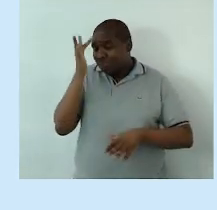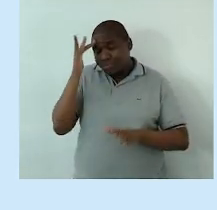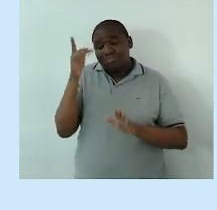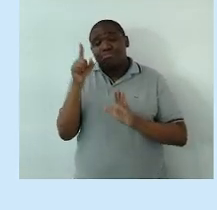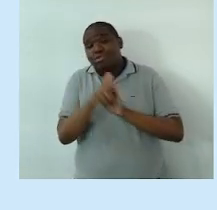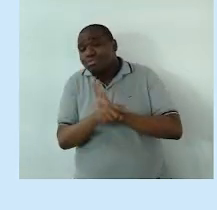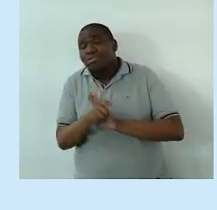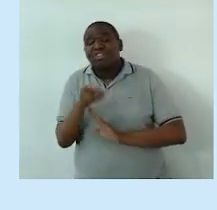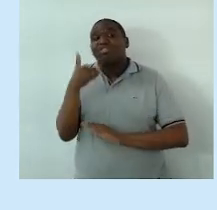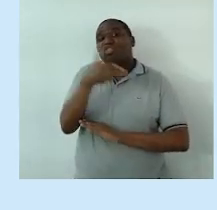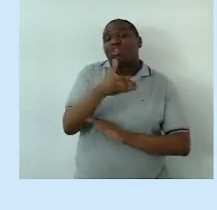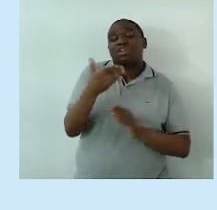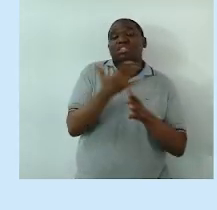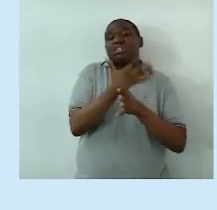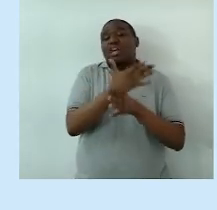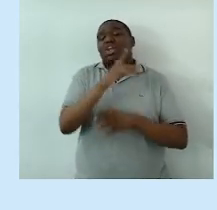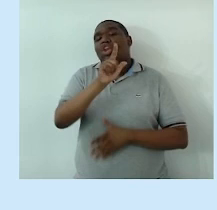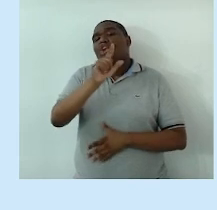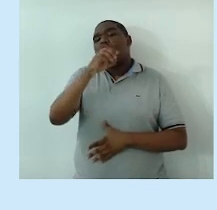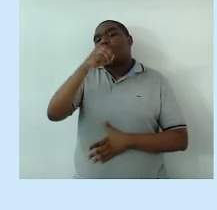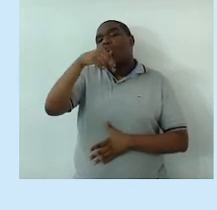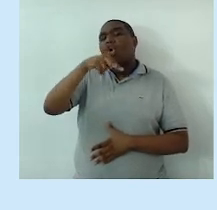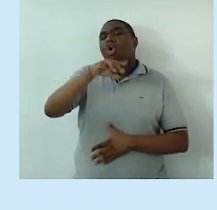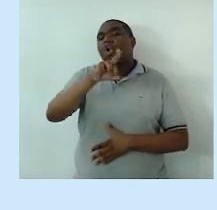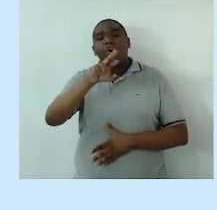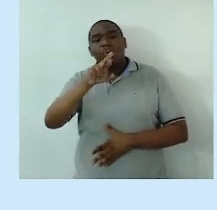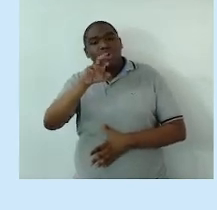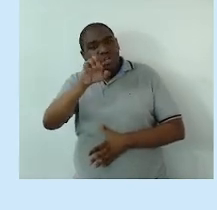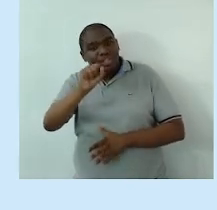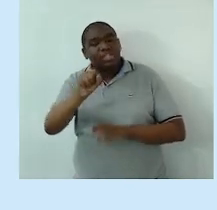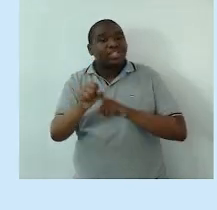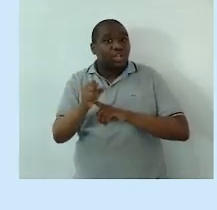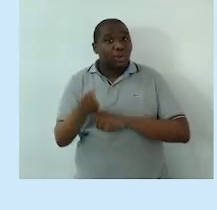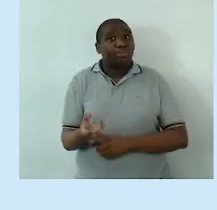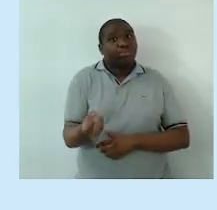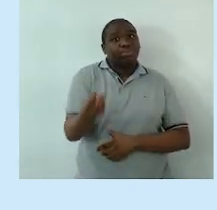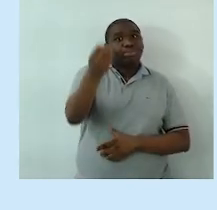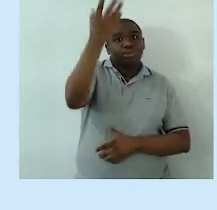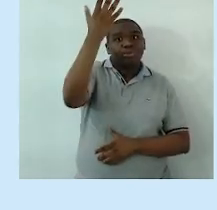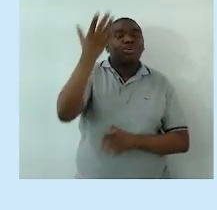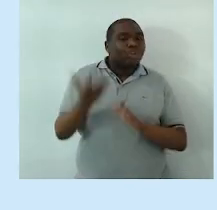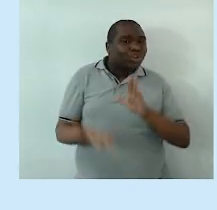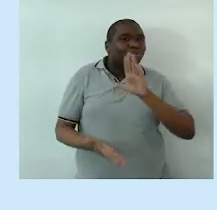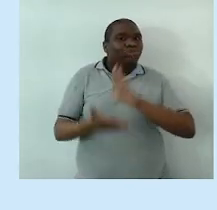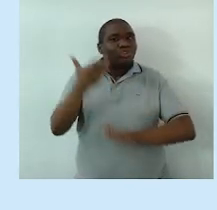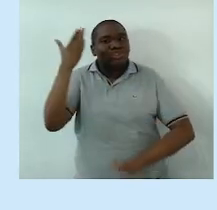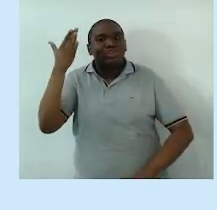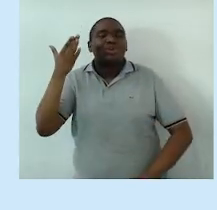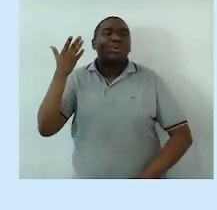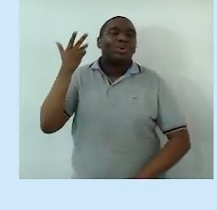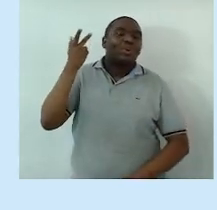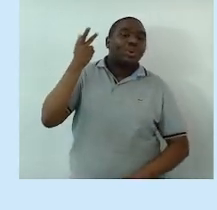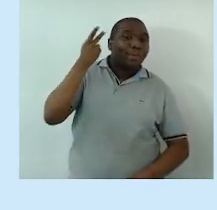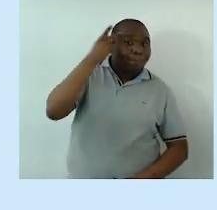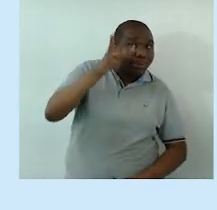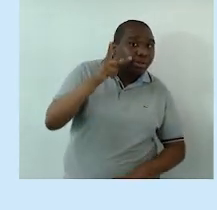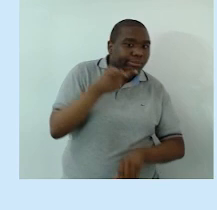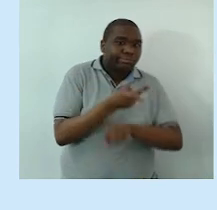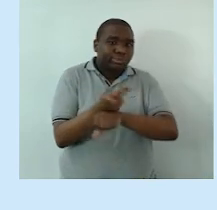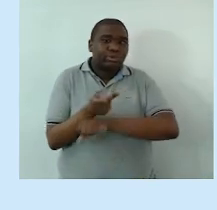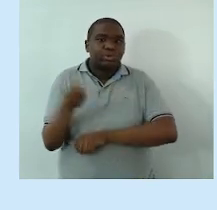Londres, né? Mas uma das histórias é que ele foi em busca de novas oportunidades. Então ele chegou em Londres